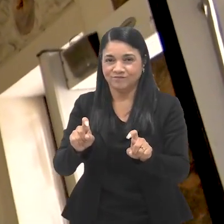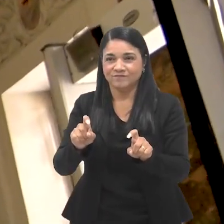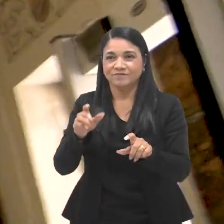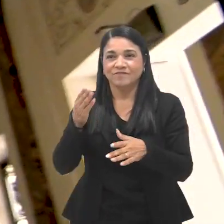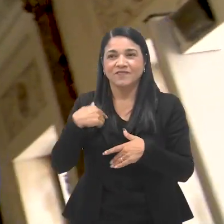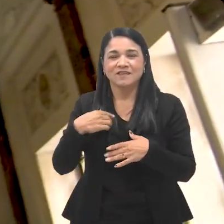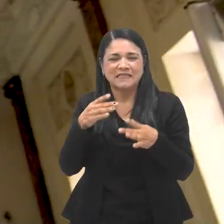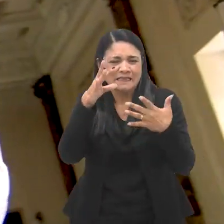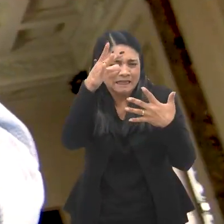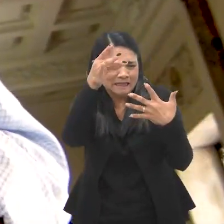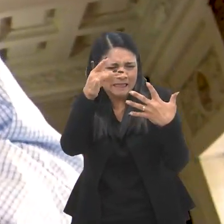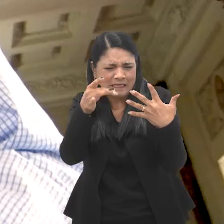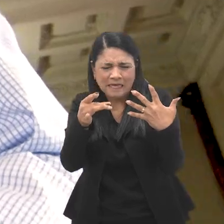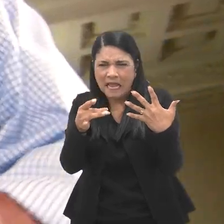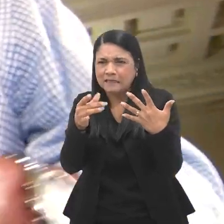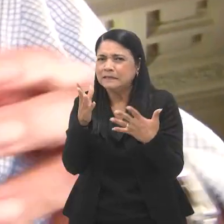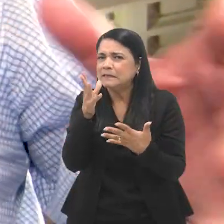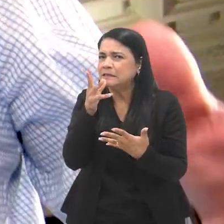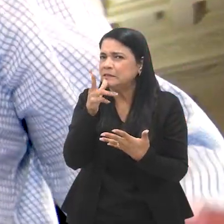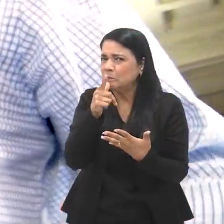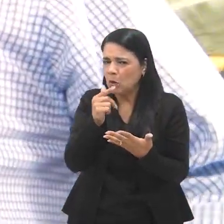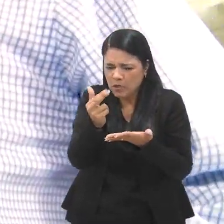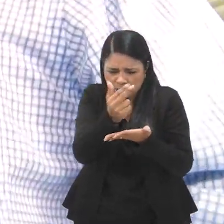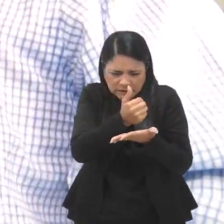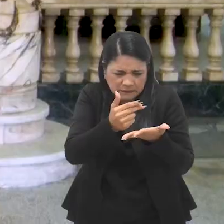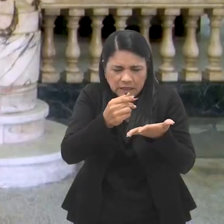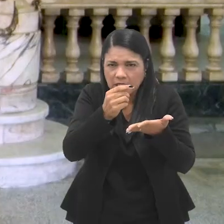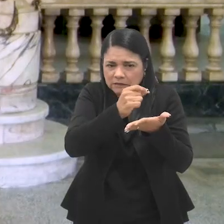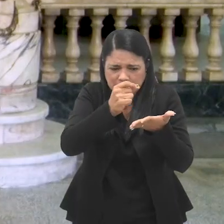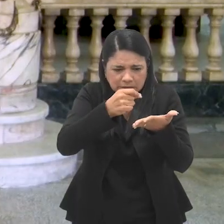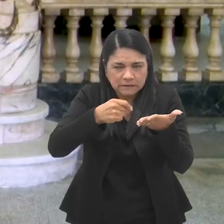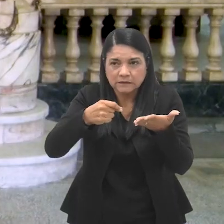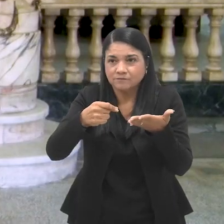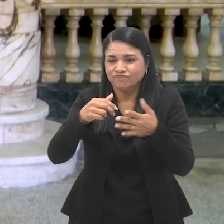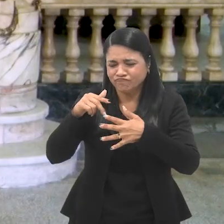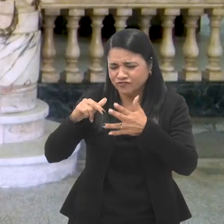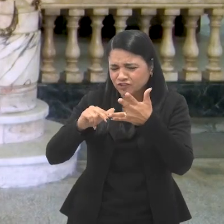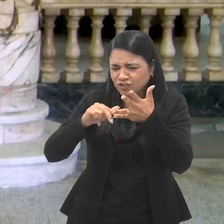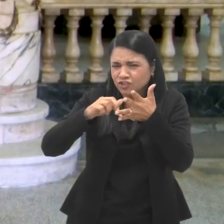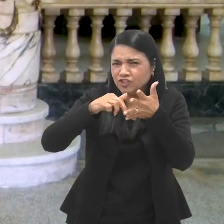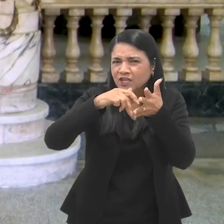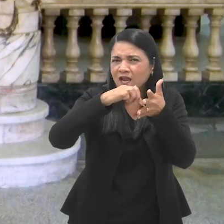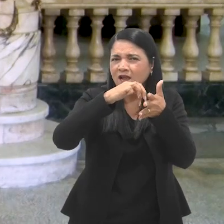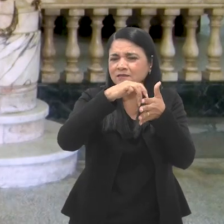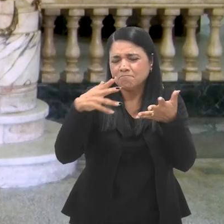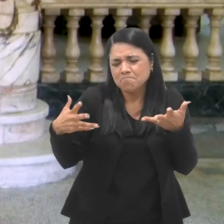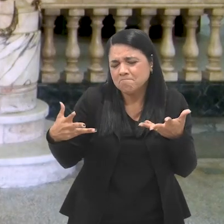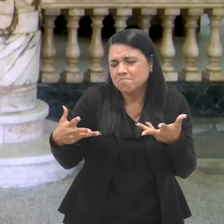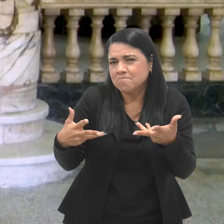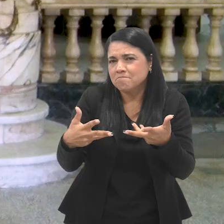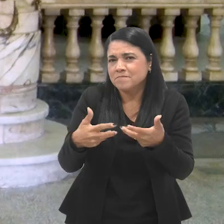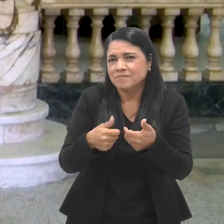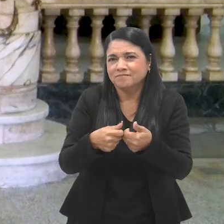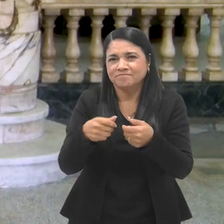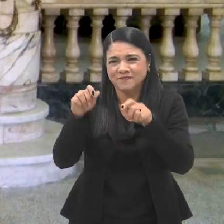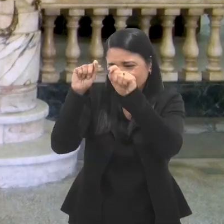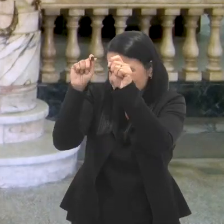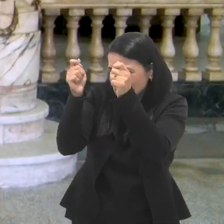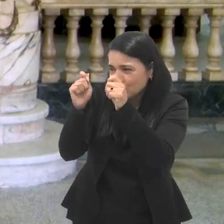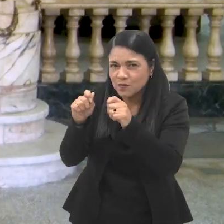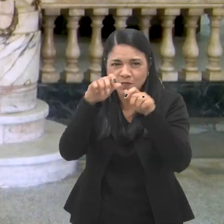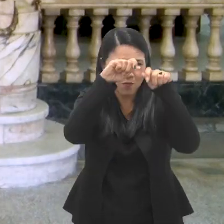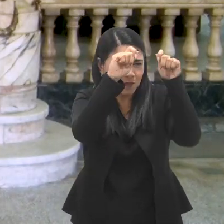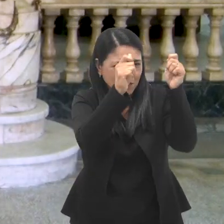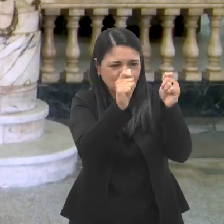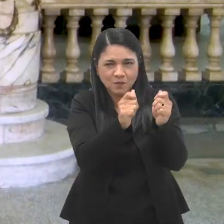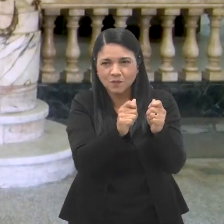quanto tempo a pessoa demorava para detalhar um negócio desse. Olha essa escadaria, que espetáculo. Esses